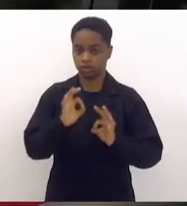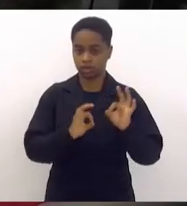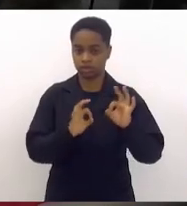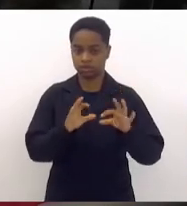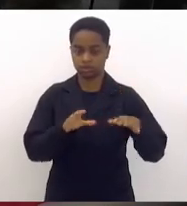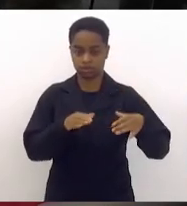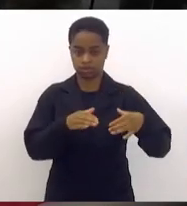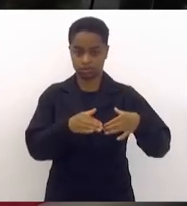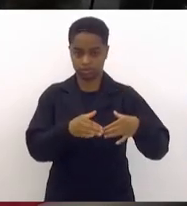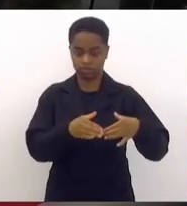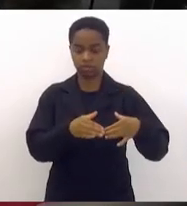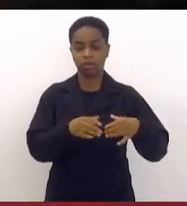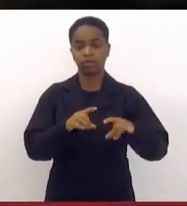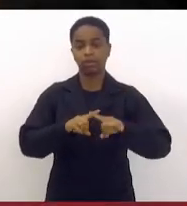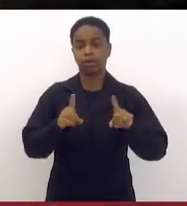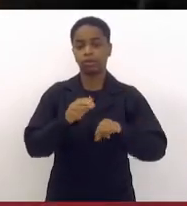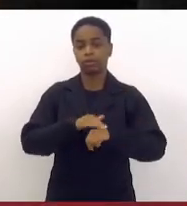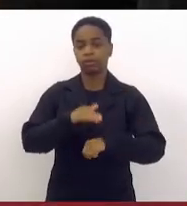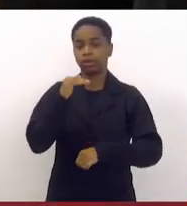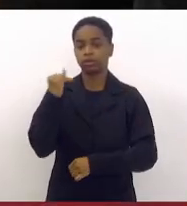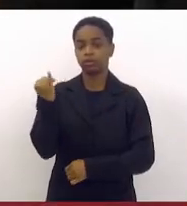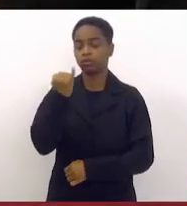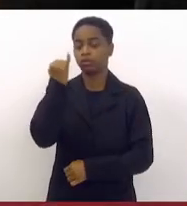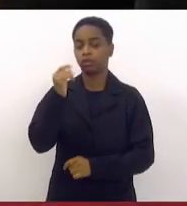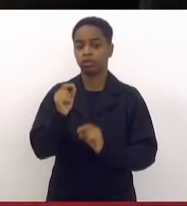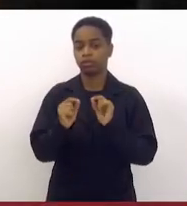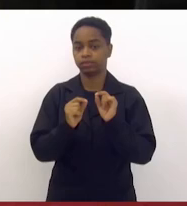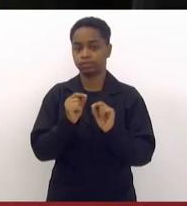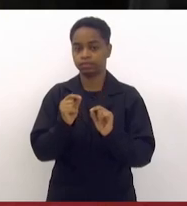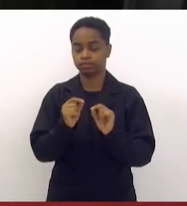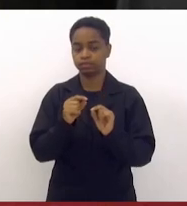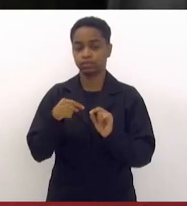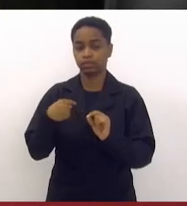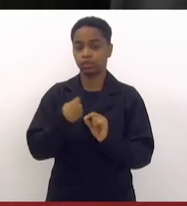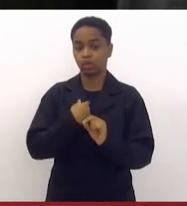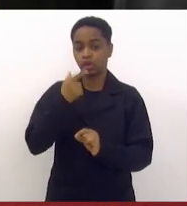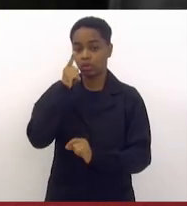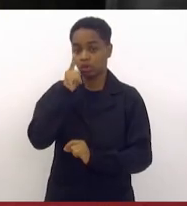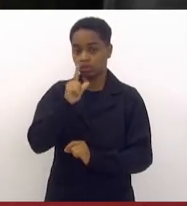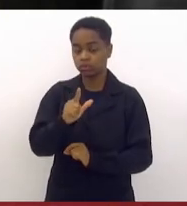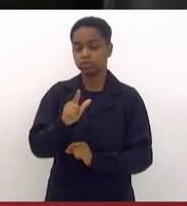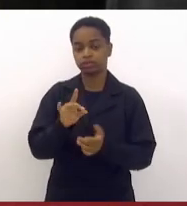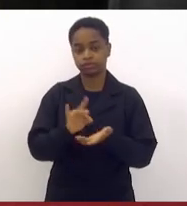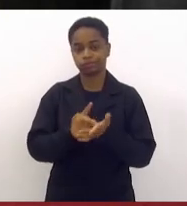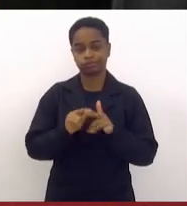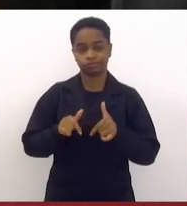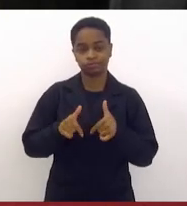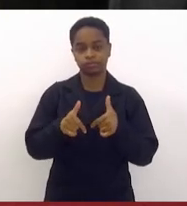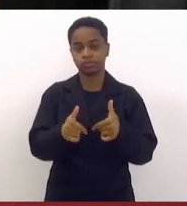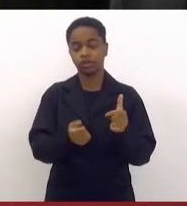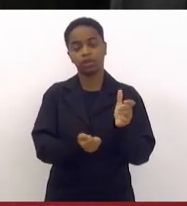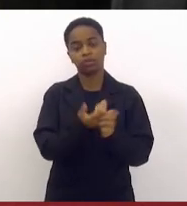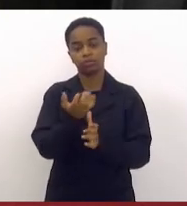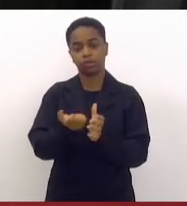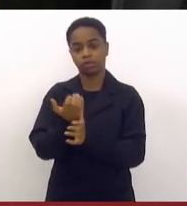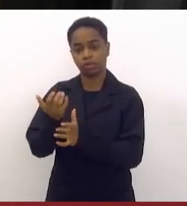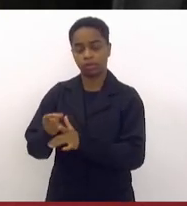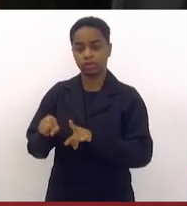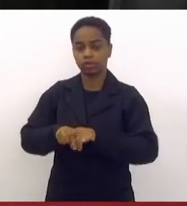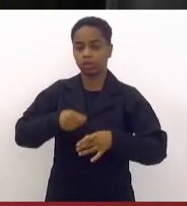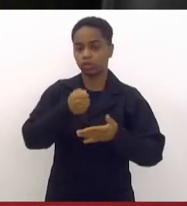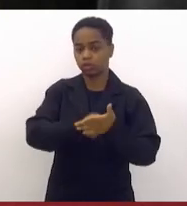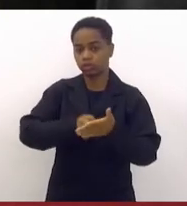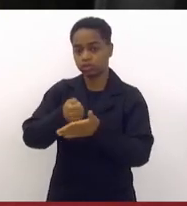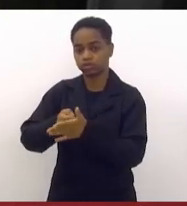o mais importante de tudo é que a gente consiga ser produtivo e efetivo e fazer a luta em